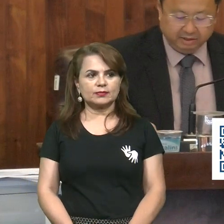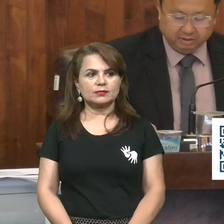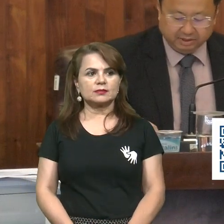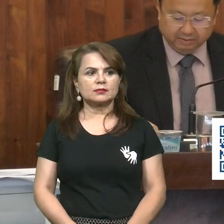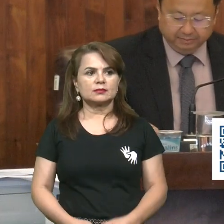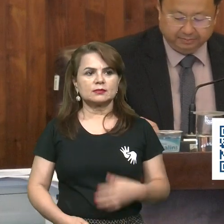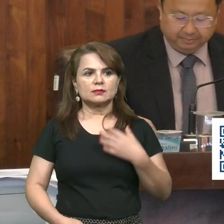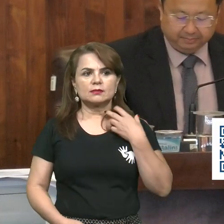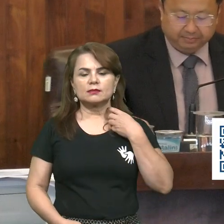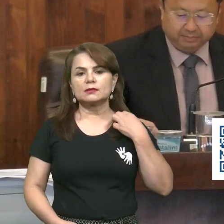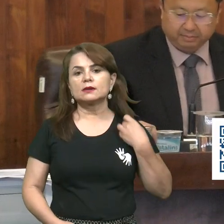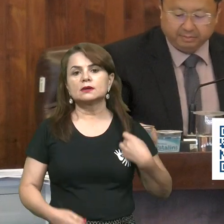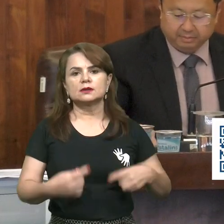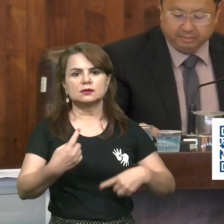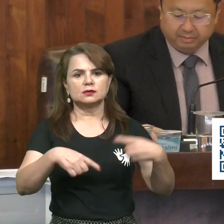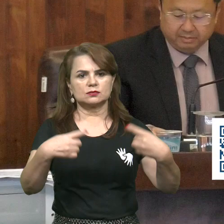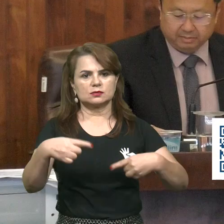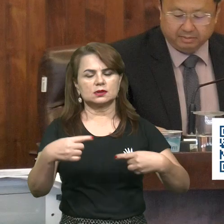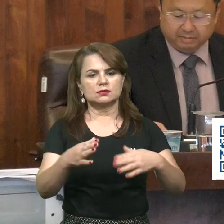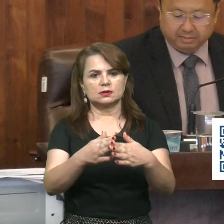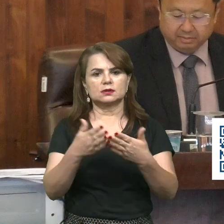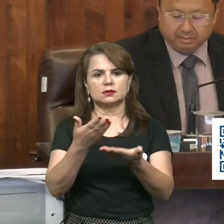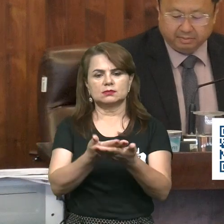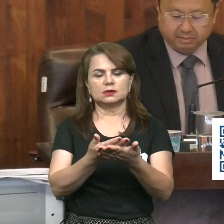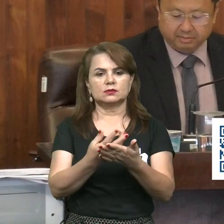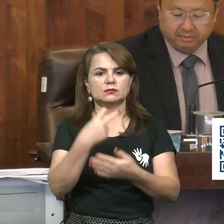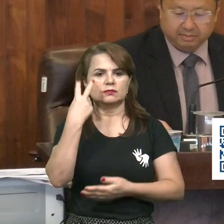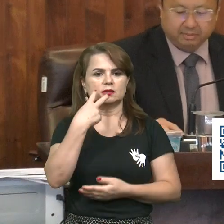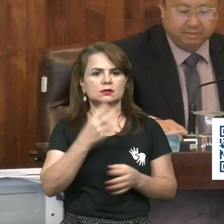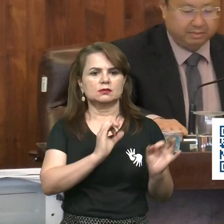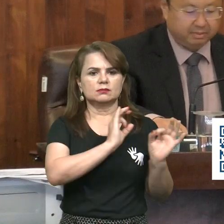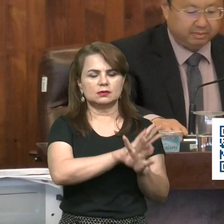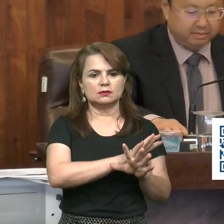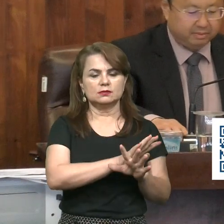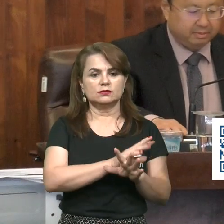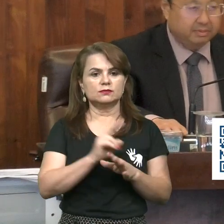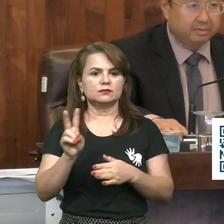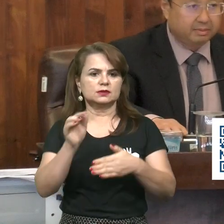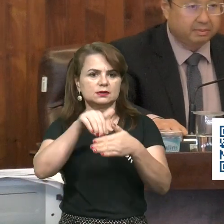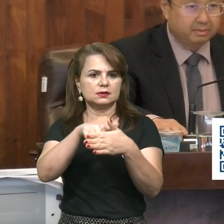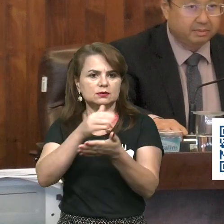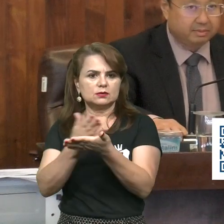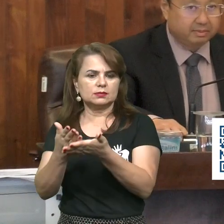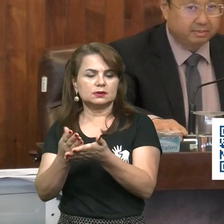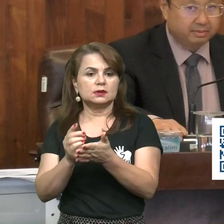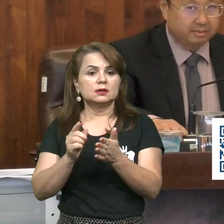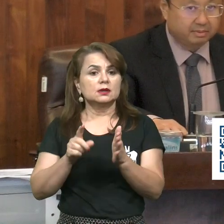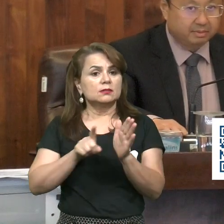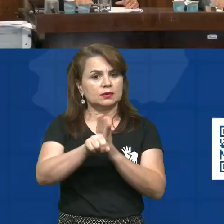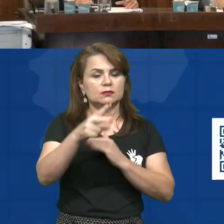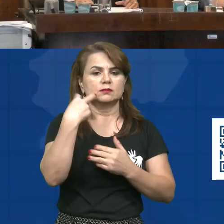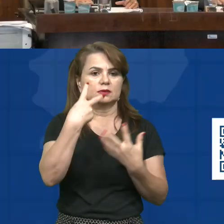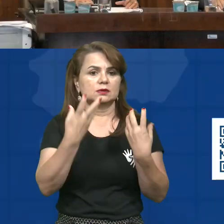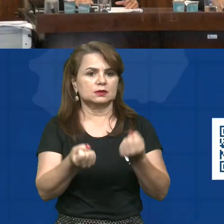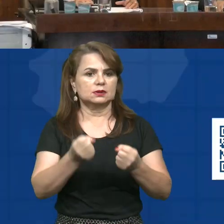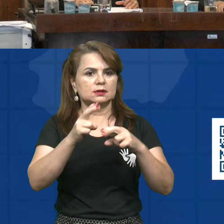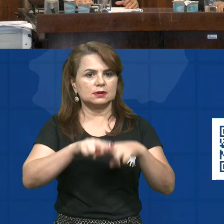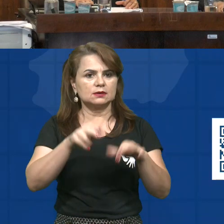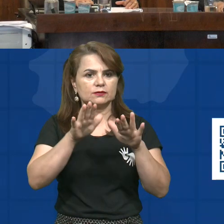Em discussão o requerimento? Não havendo vereadores inscritos, está em discussão, está em votação. Os vereadores que estão favoráveis permaneçam como se